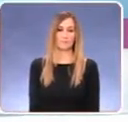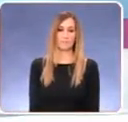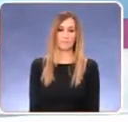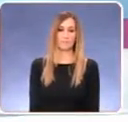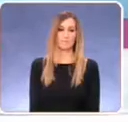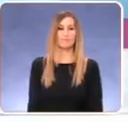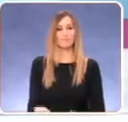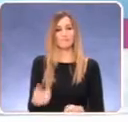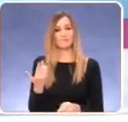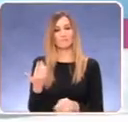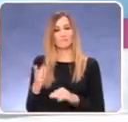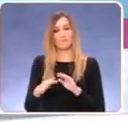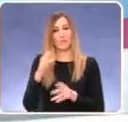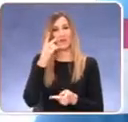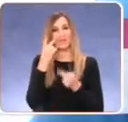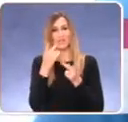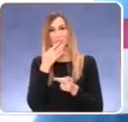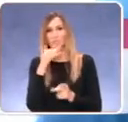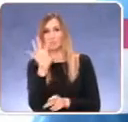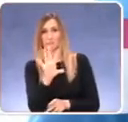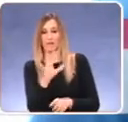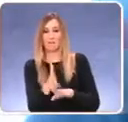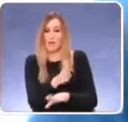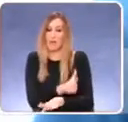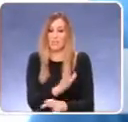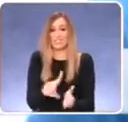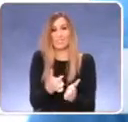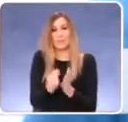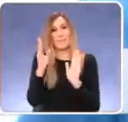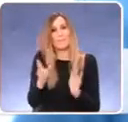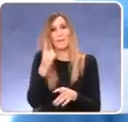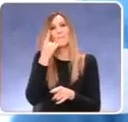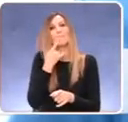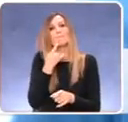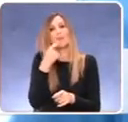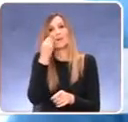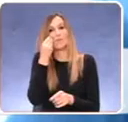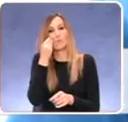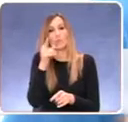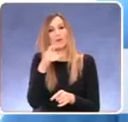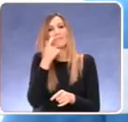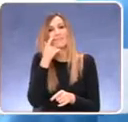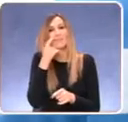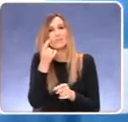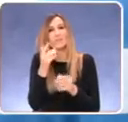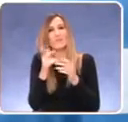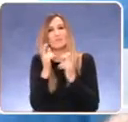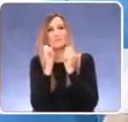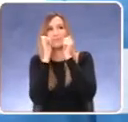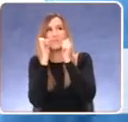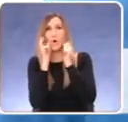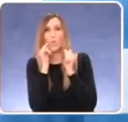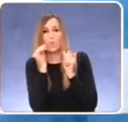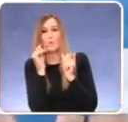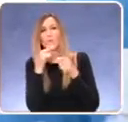Já foi uma avaliação estética, que é sempre necessário percebermos o tipo de dentes que vamos colocar, o tipo de sorriso que o